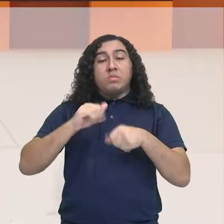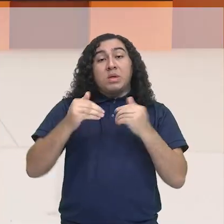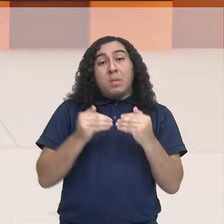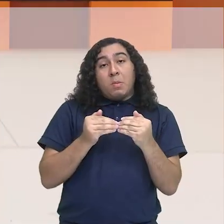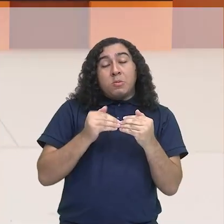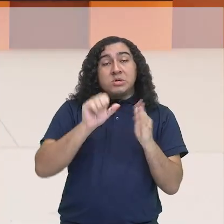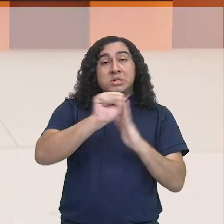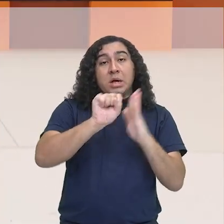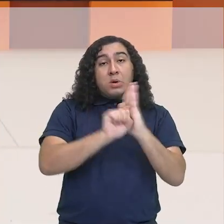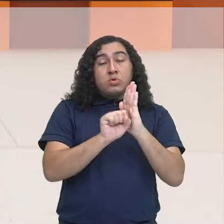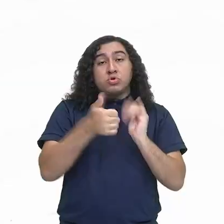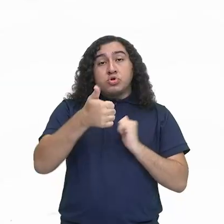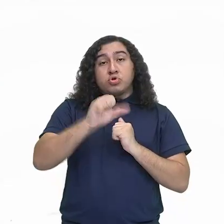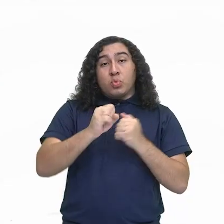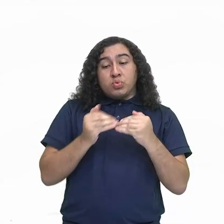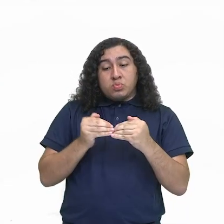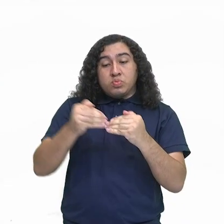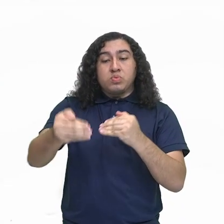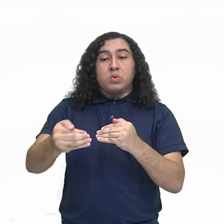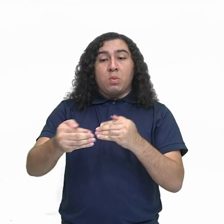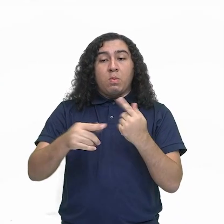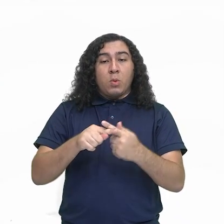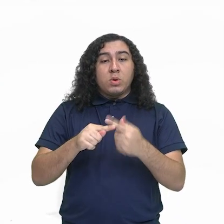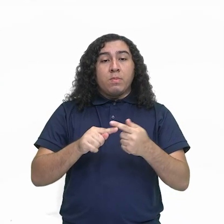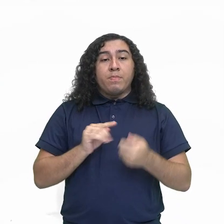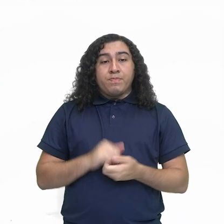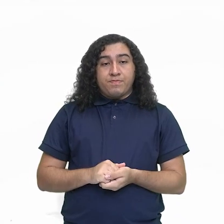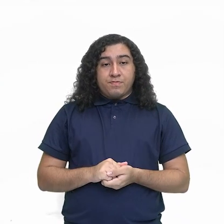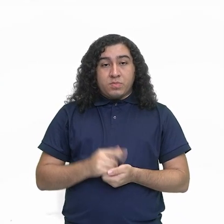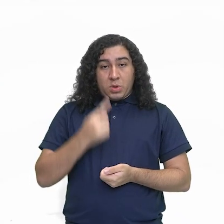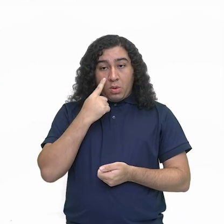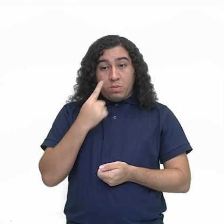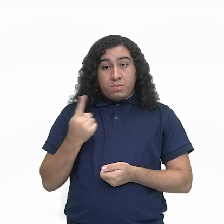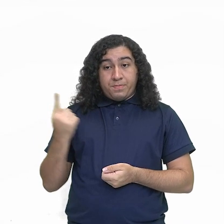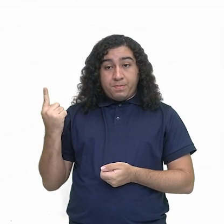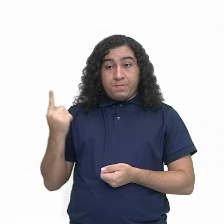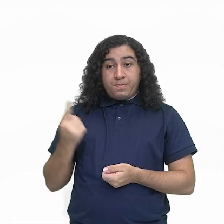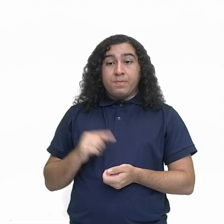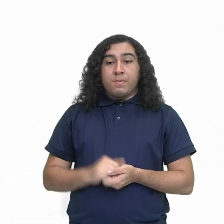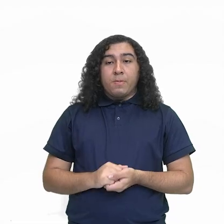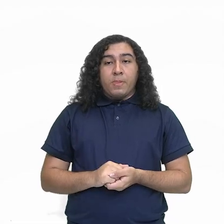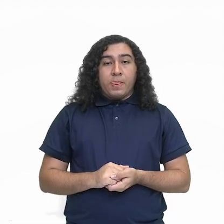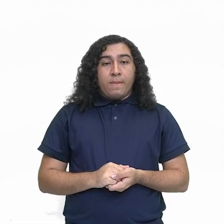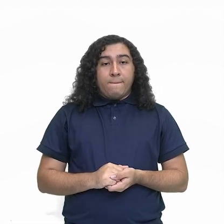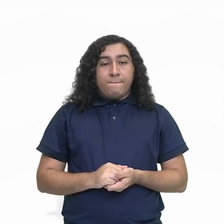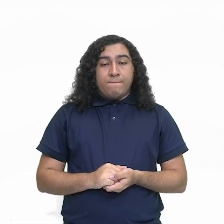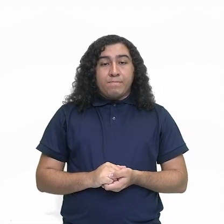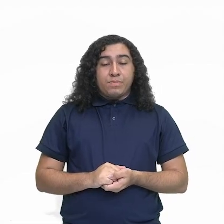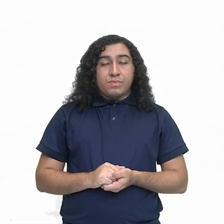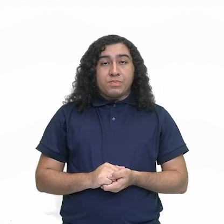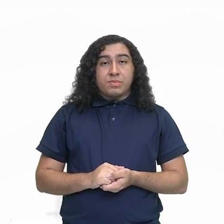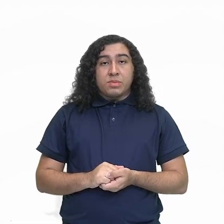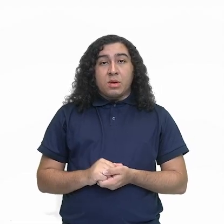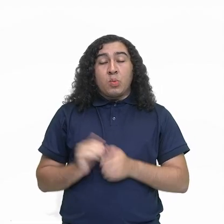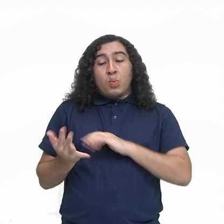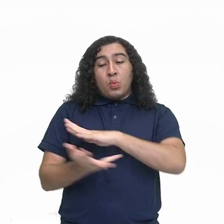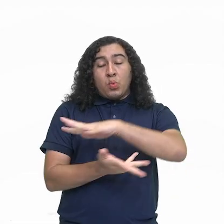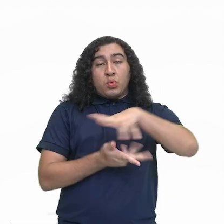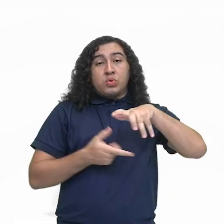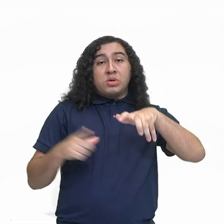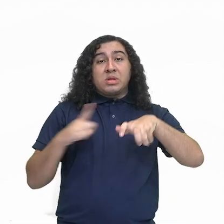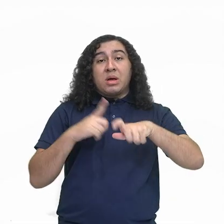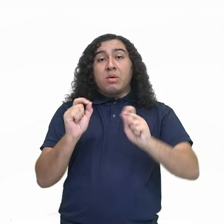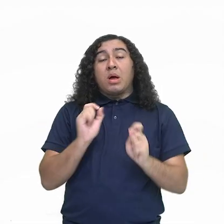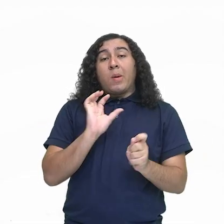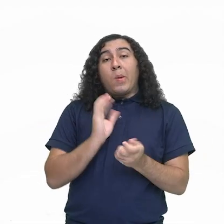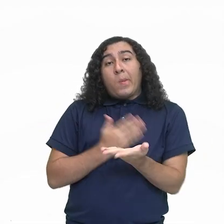século XVIII. Por quê? Quando nós vamos ter no mundo ocidental as chamadas